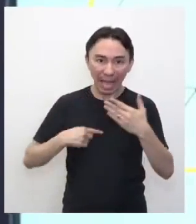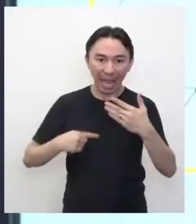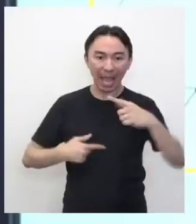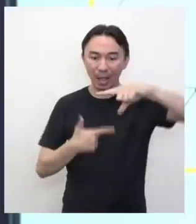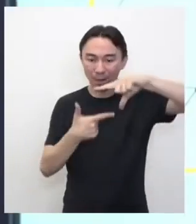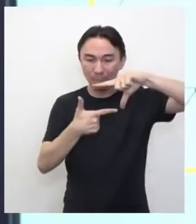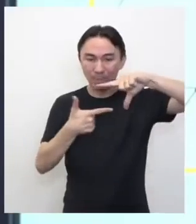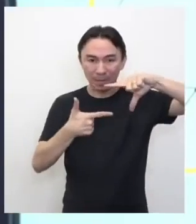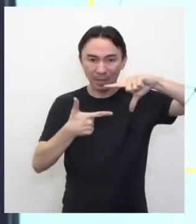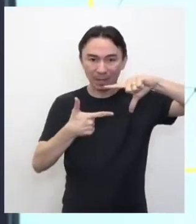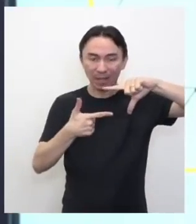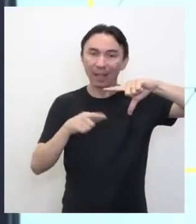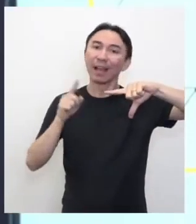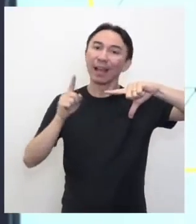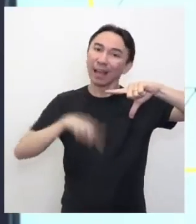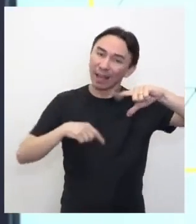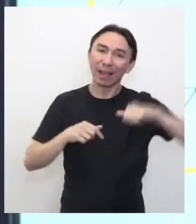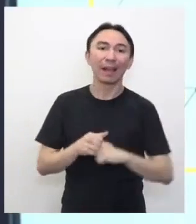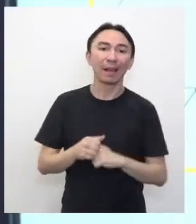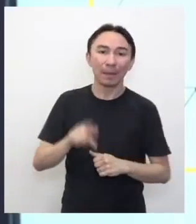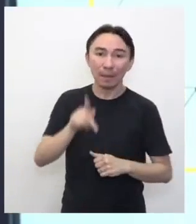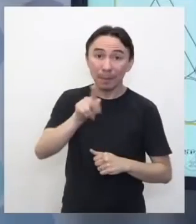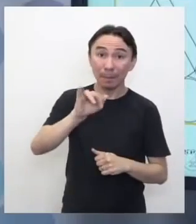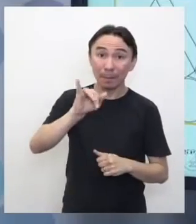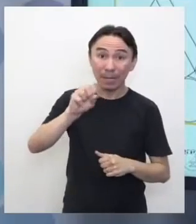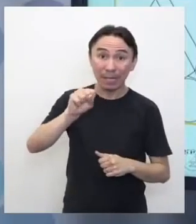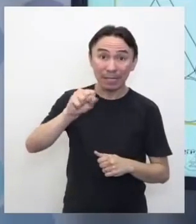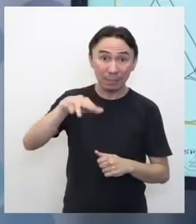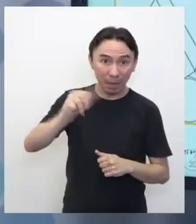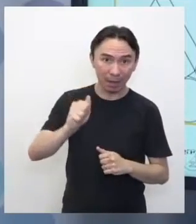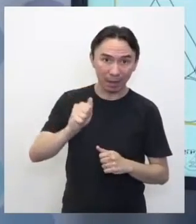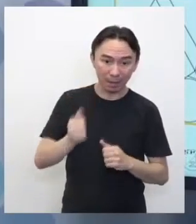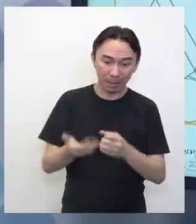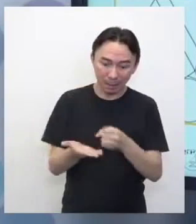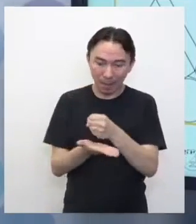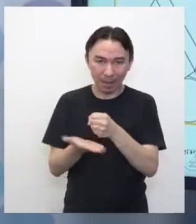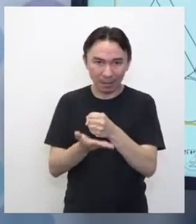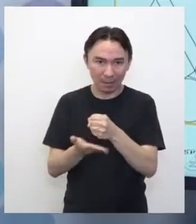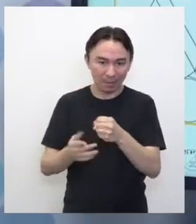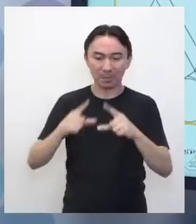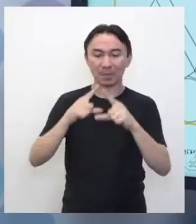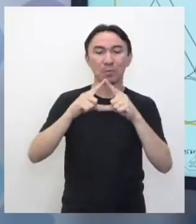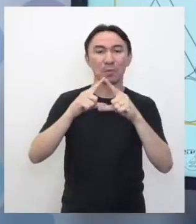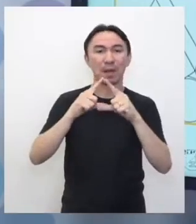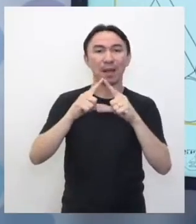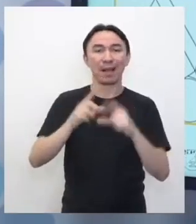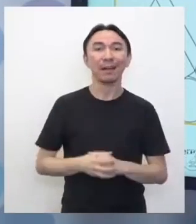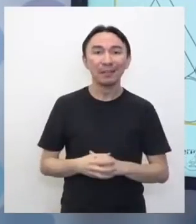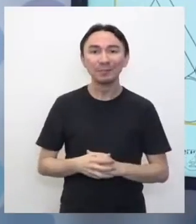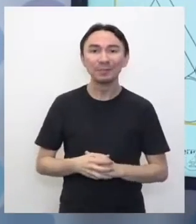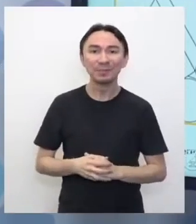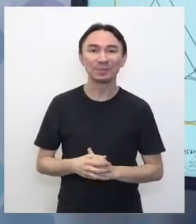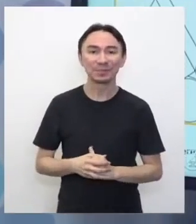Isso, ele é um prisma de base triangular. Muito bem. Vamos para a próxima figurinha.